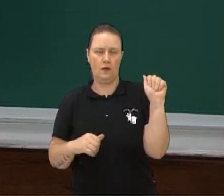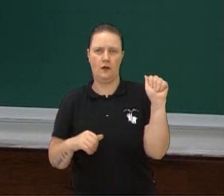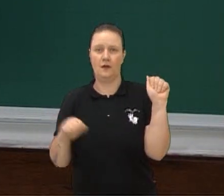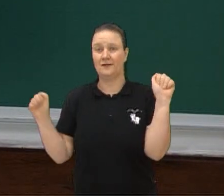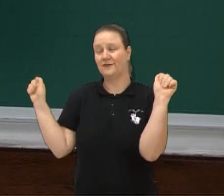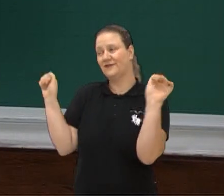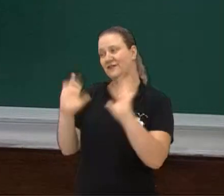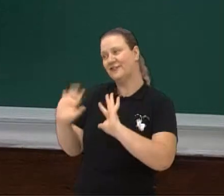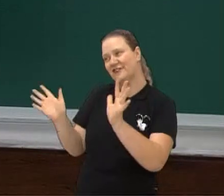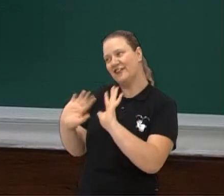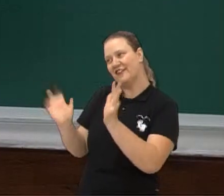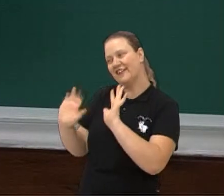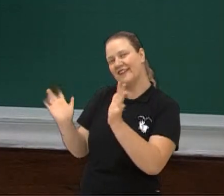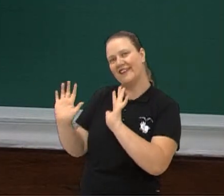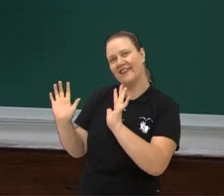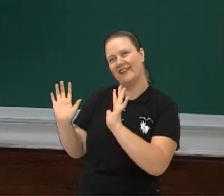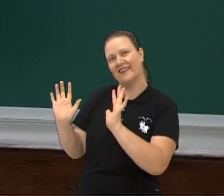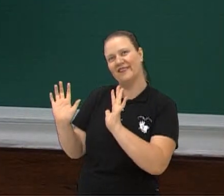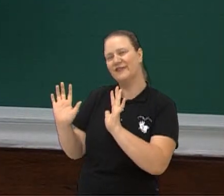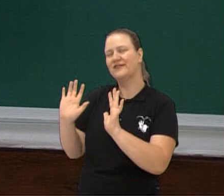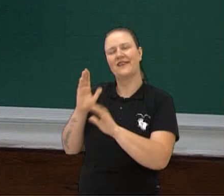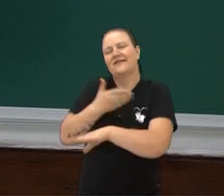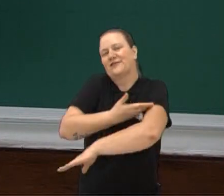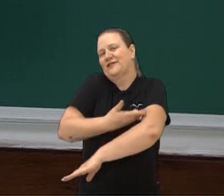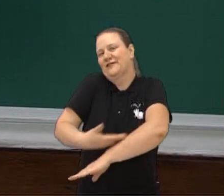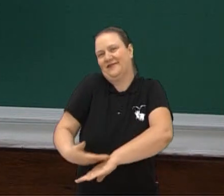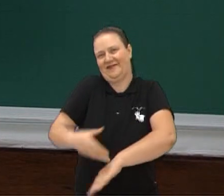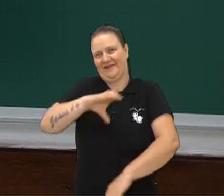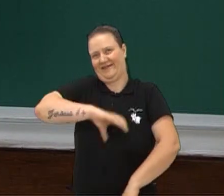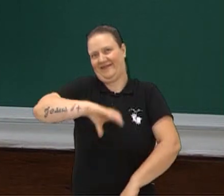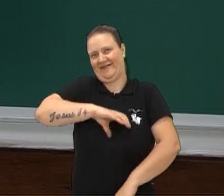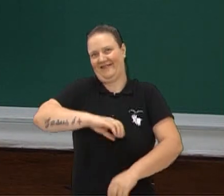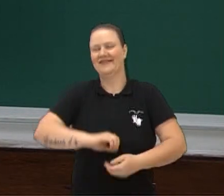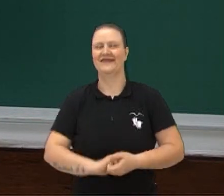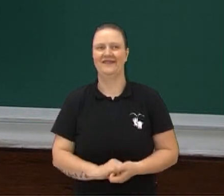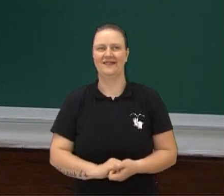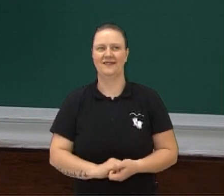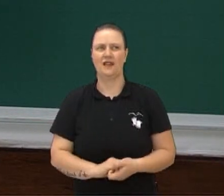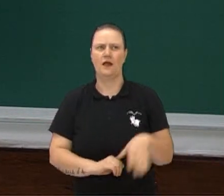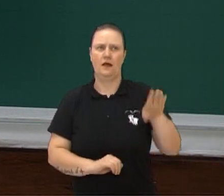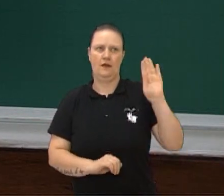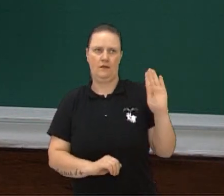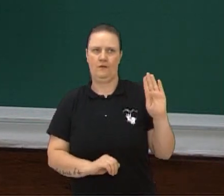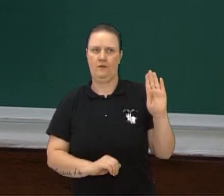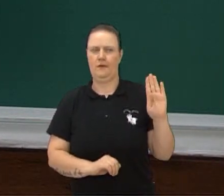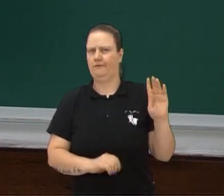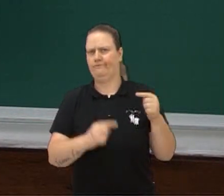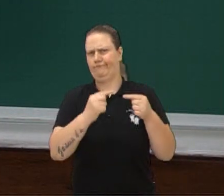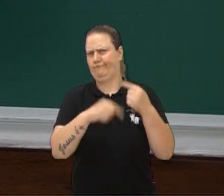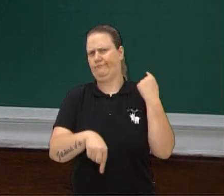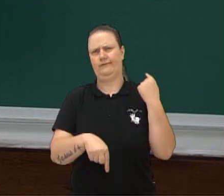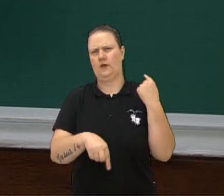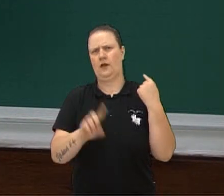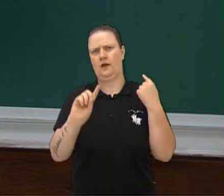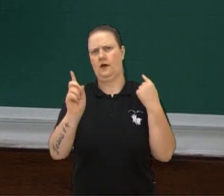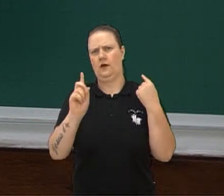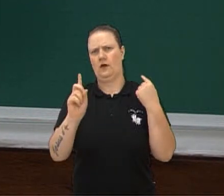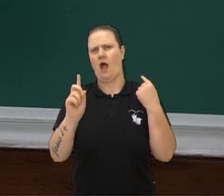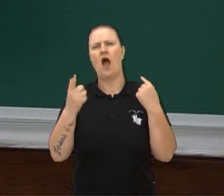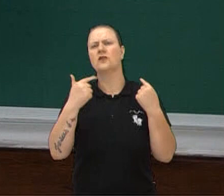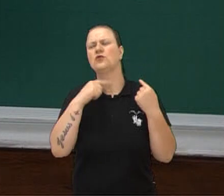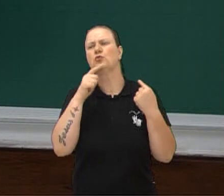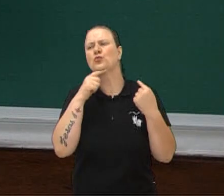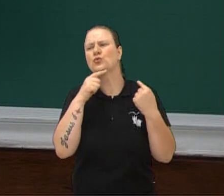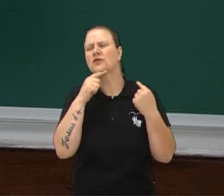tchau. Porque a que mais utilizamos no português é o tchau também, né? La B não é porque nos vemos logo. A gente não